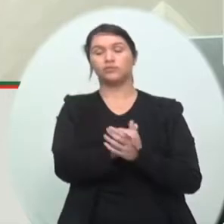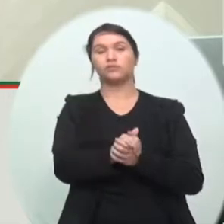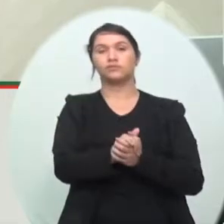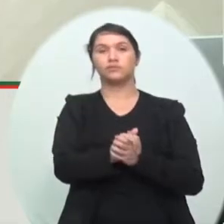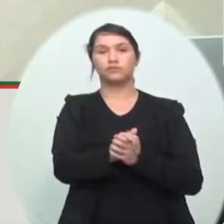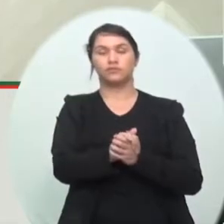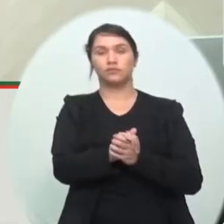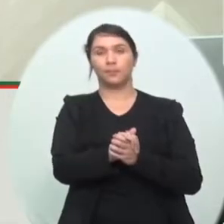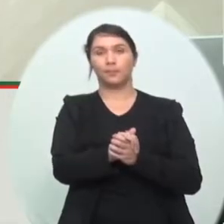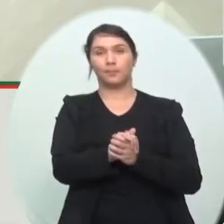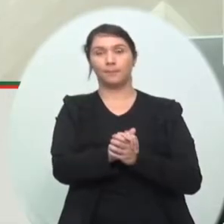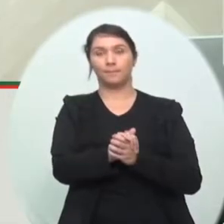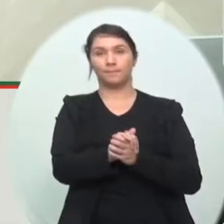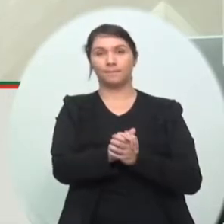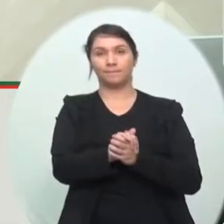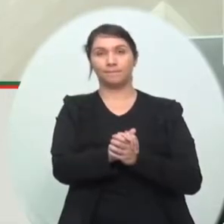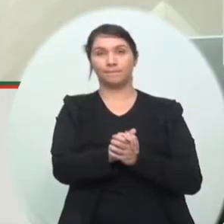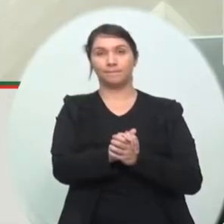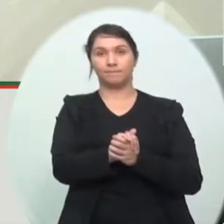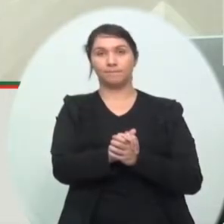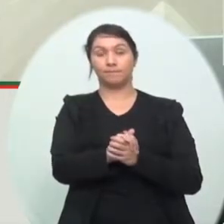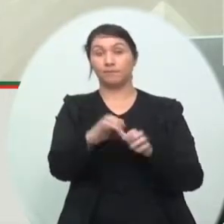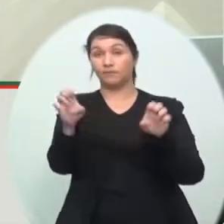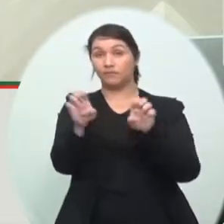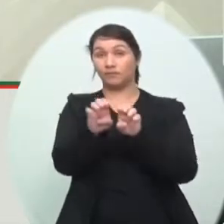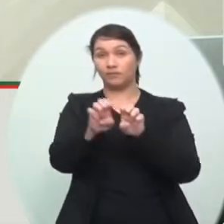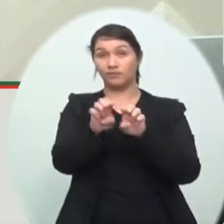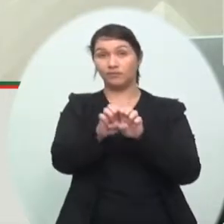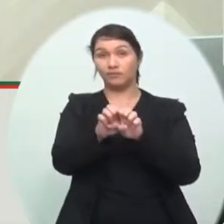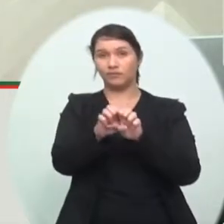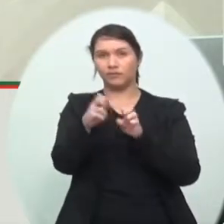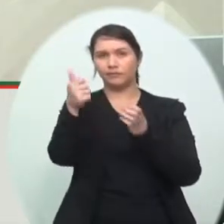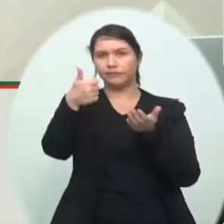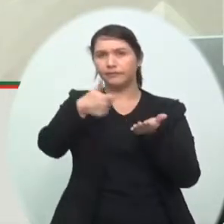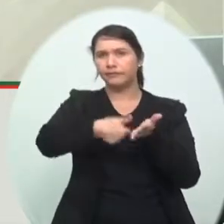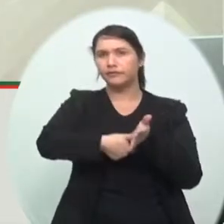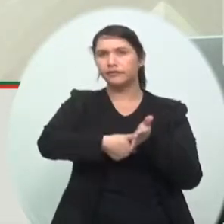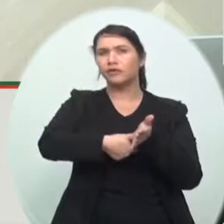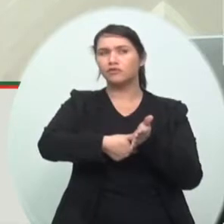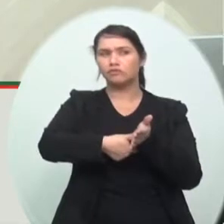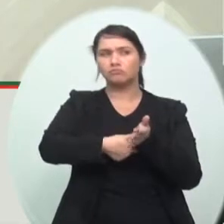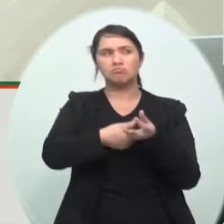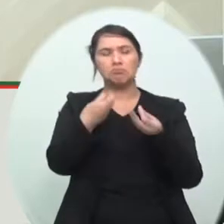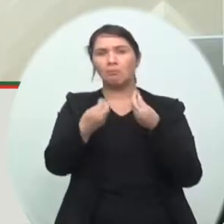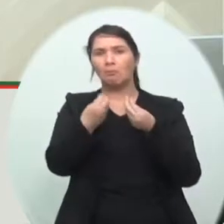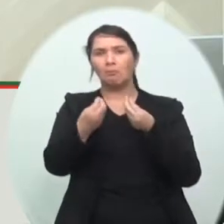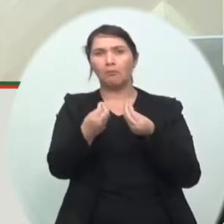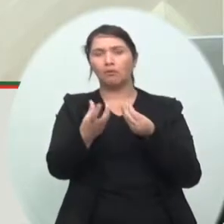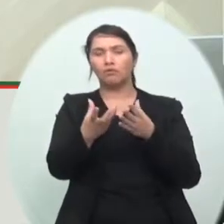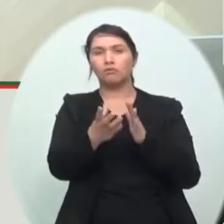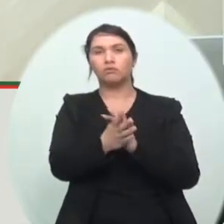é a estrutura de identidade. Nós precisamos criar uma identidade no qual todos falem